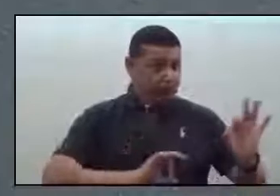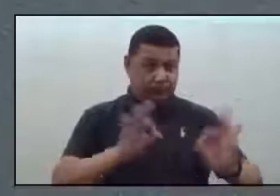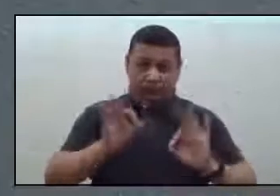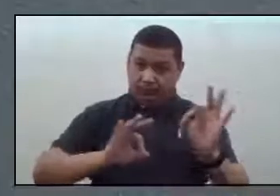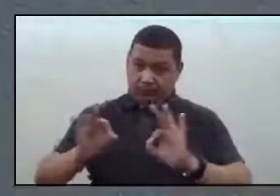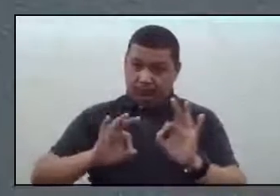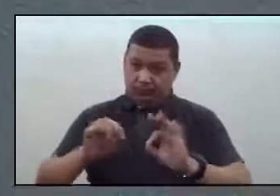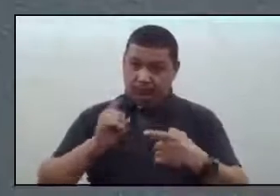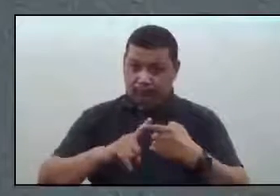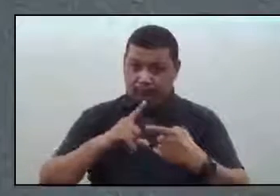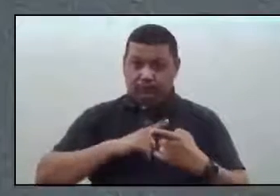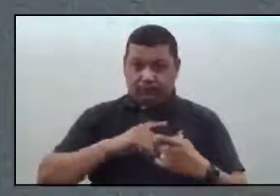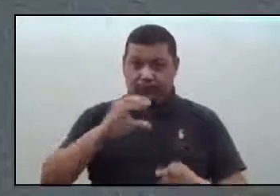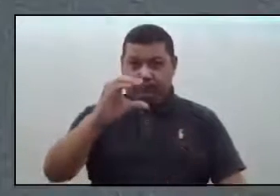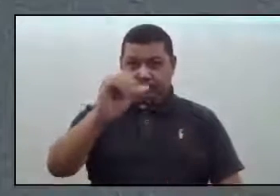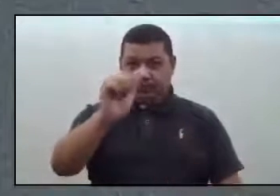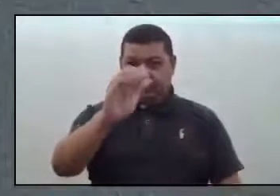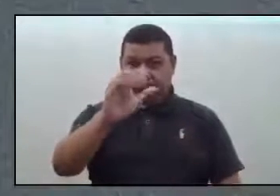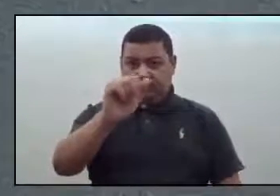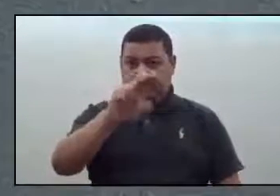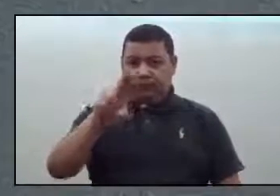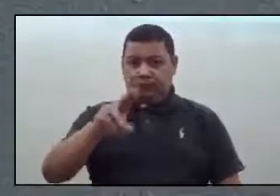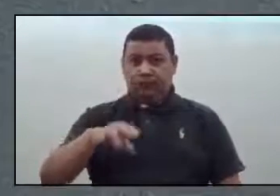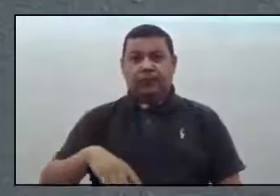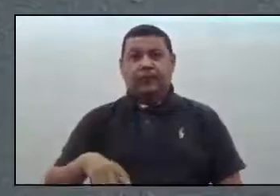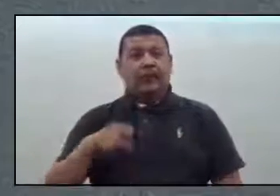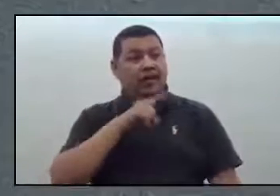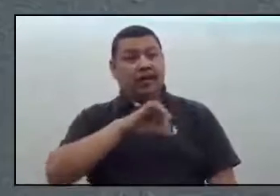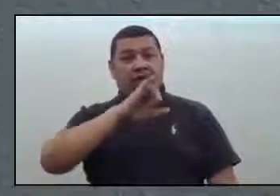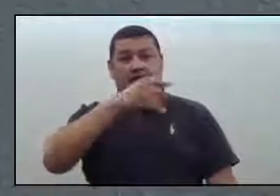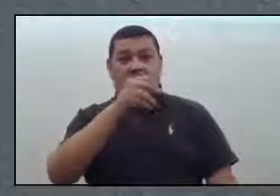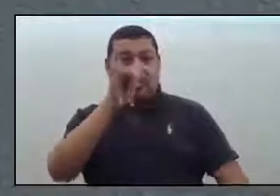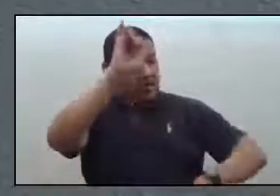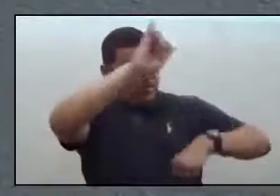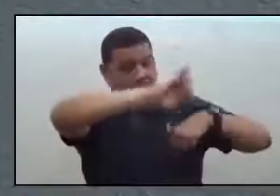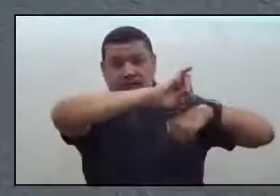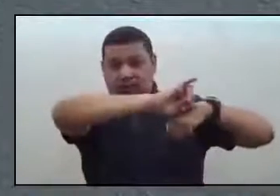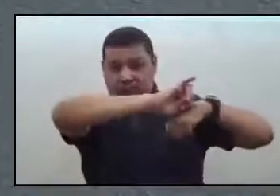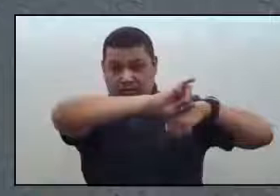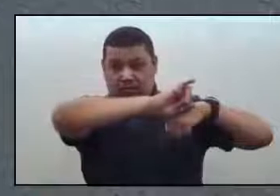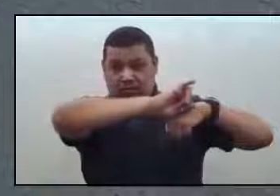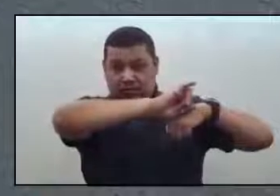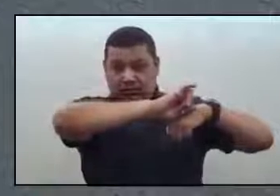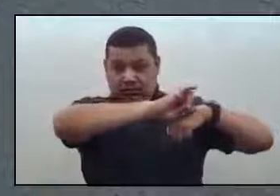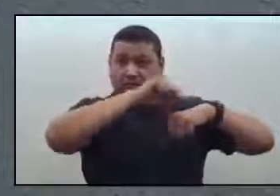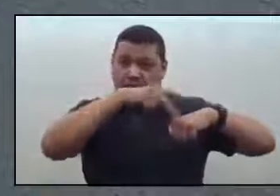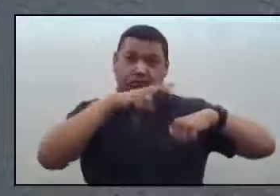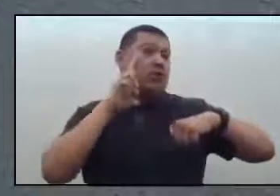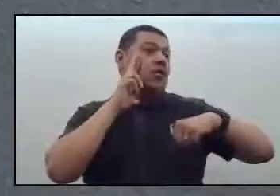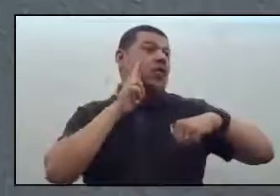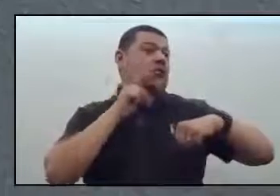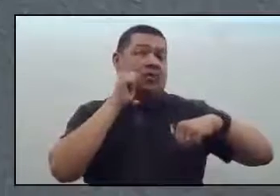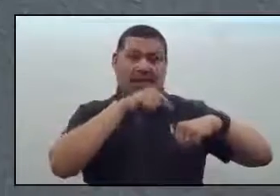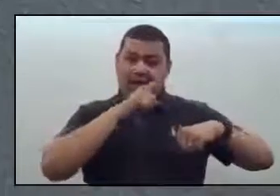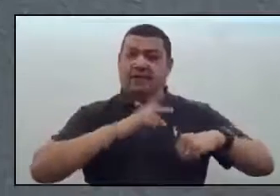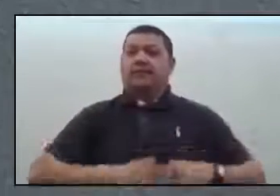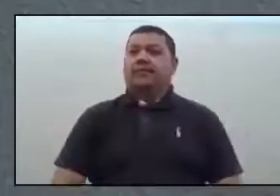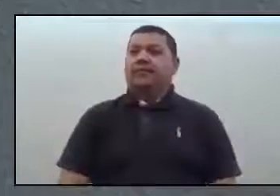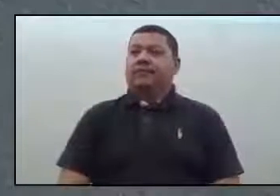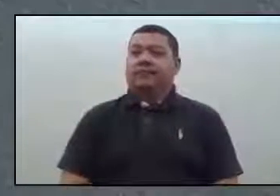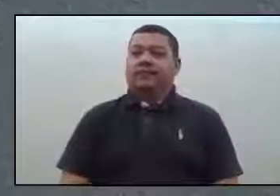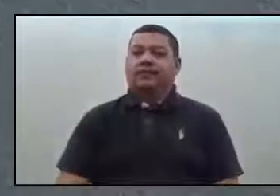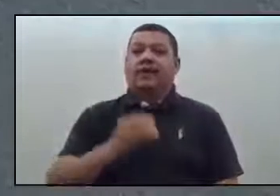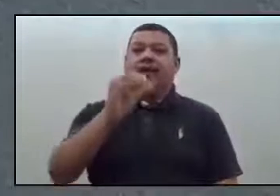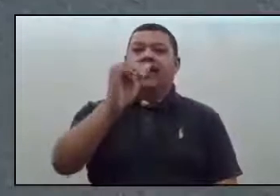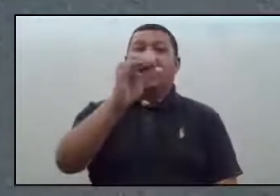tocante ao cacau. Hoje podemos dizer que Jaru é a capital do cacau no estado de Rondônia, e com